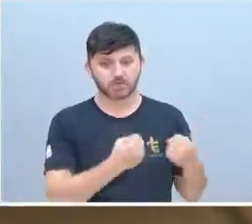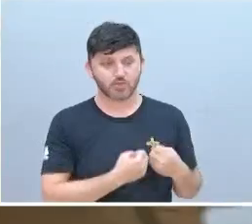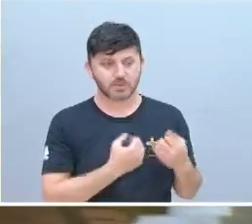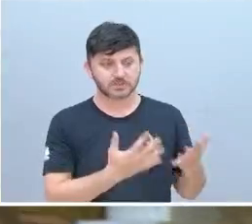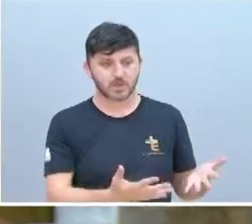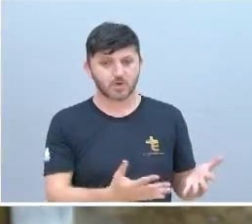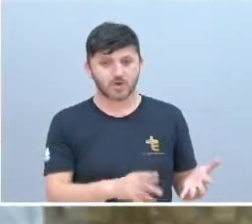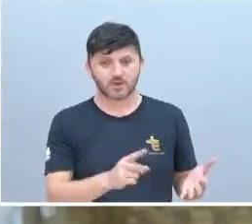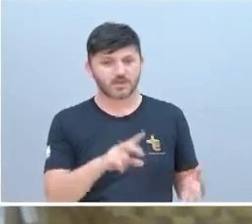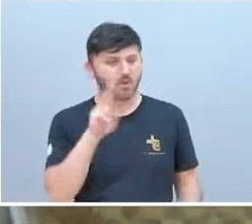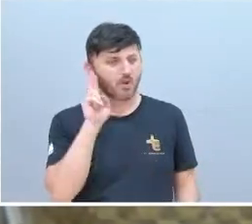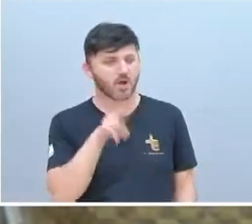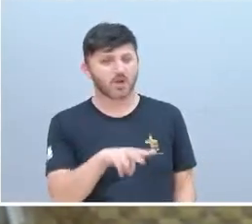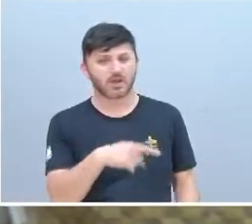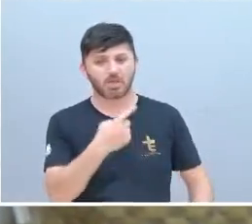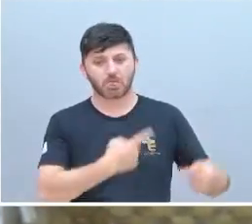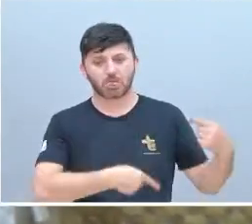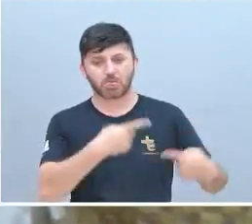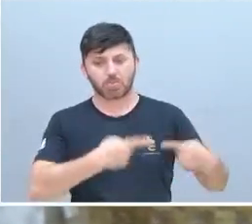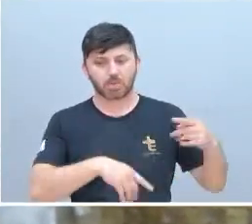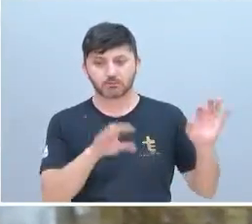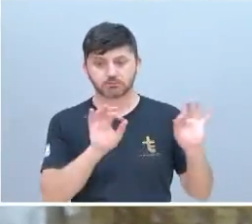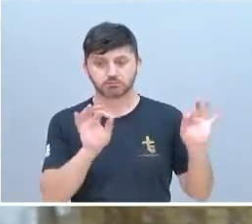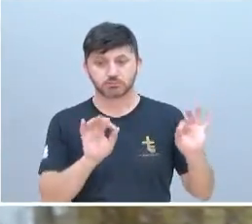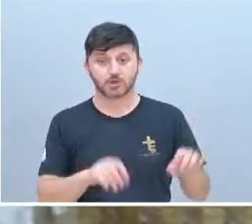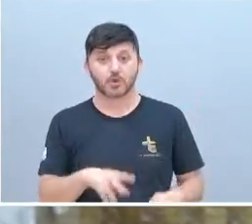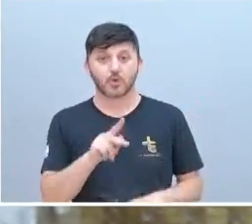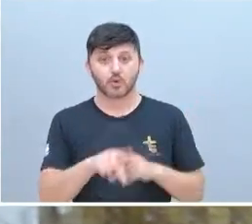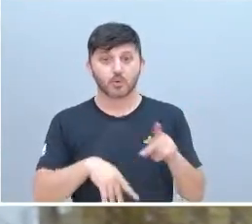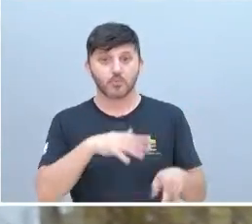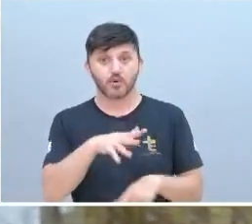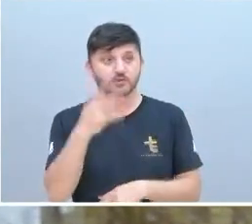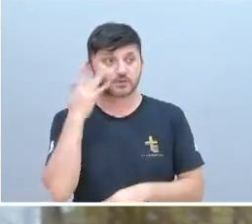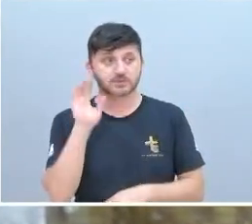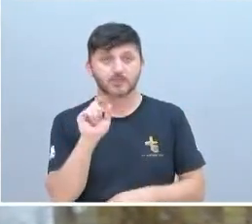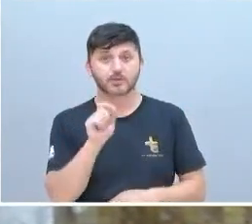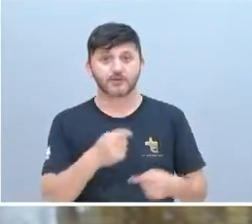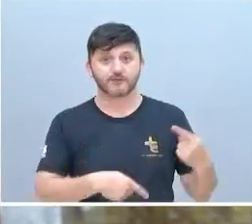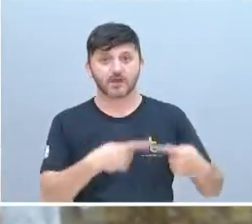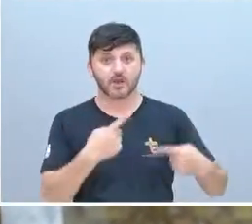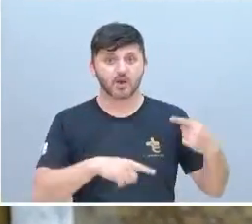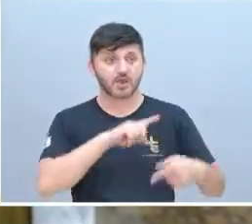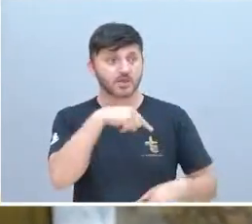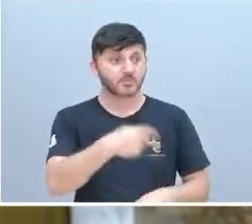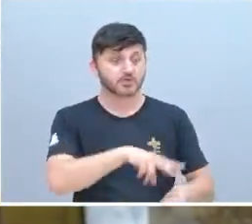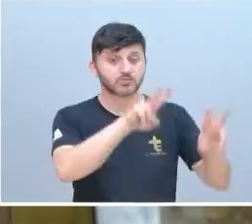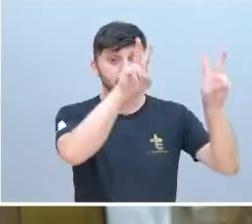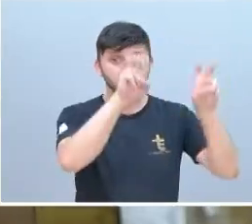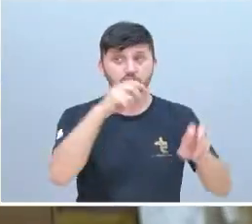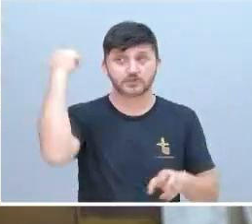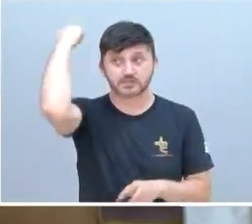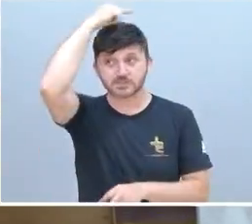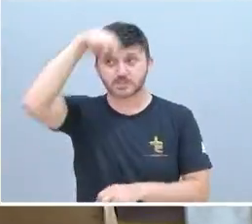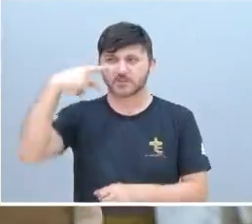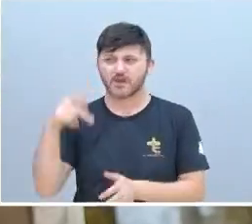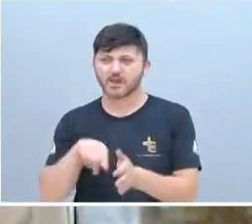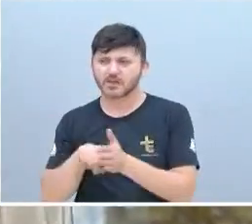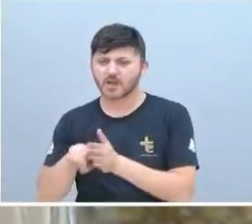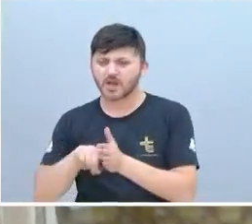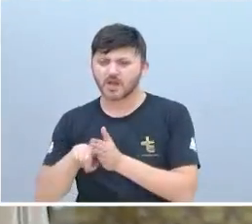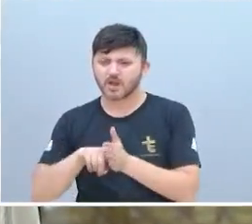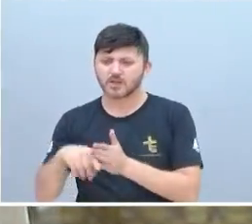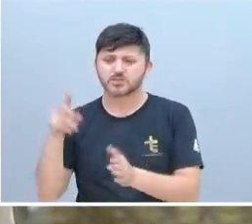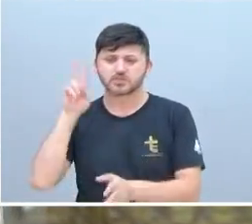não olha tanto o discurso. O povo não sabe o que falou, o que não falou. Depois, a causa dos santos vai examinar os